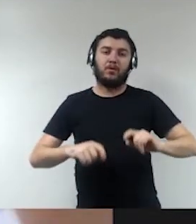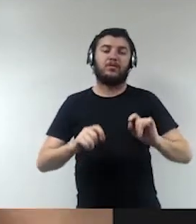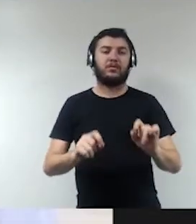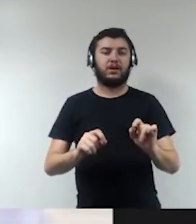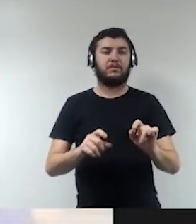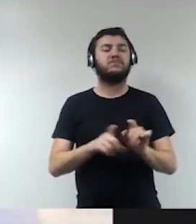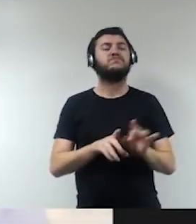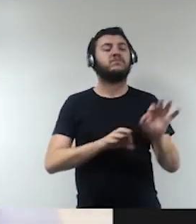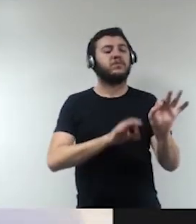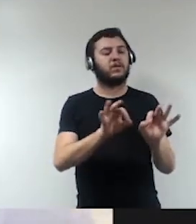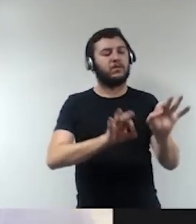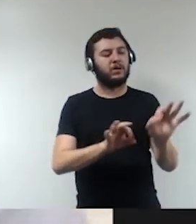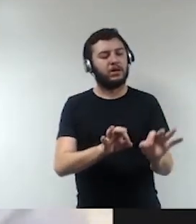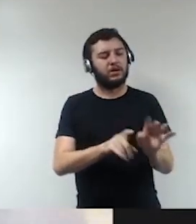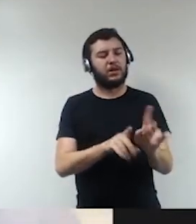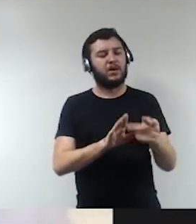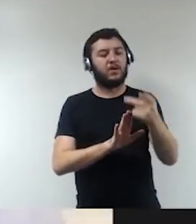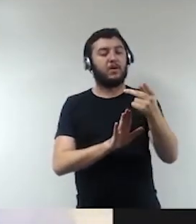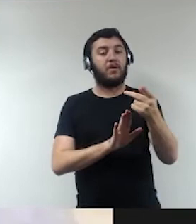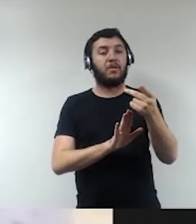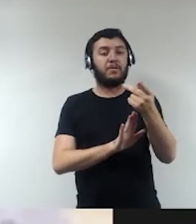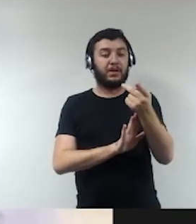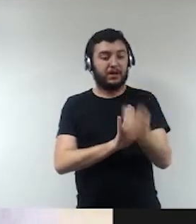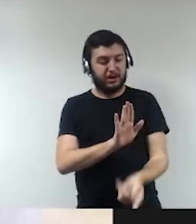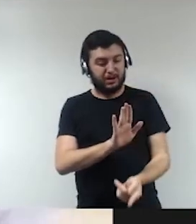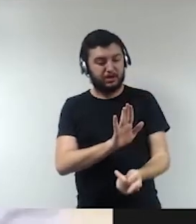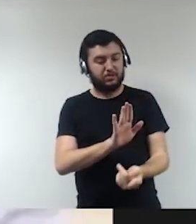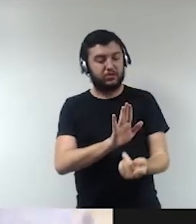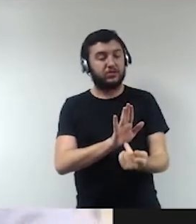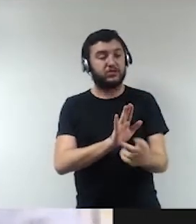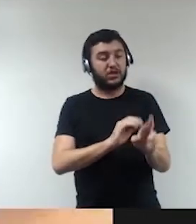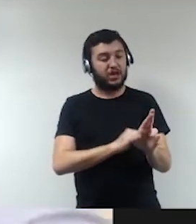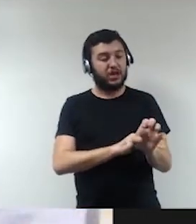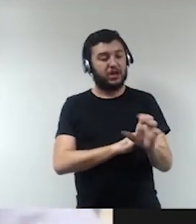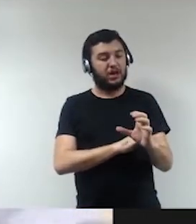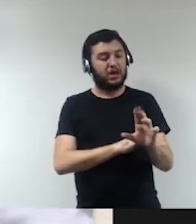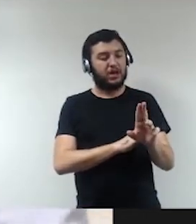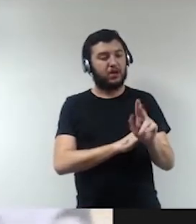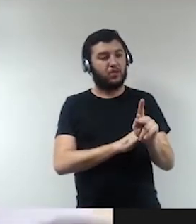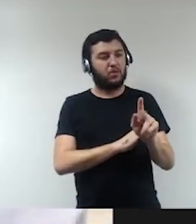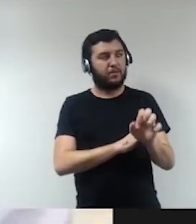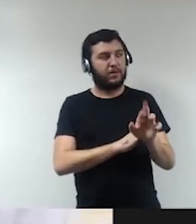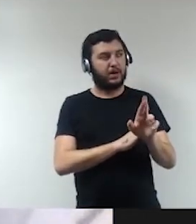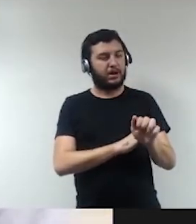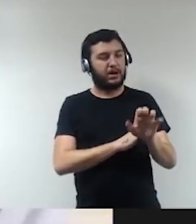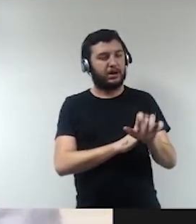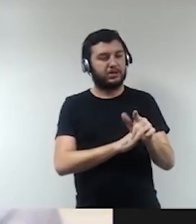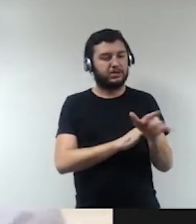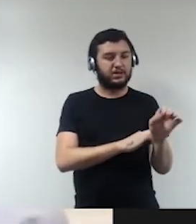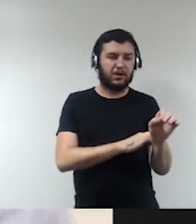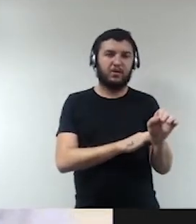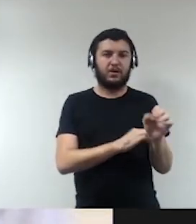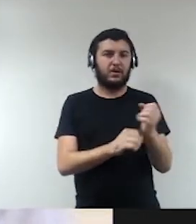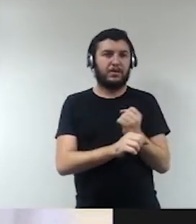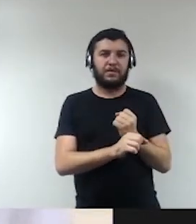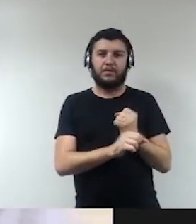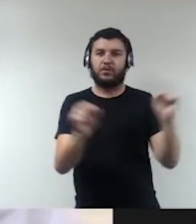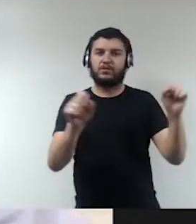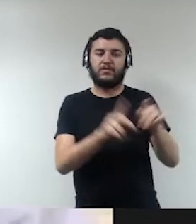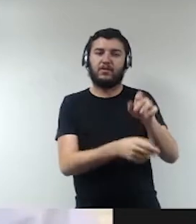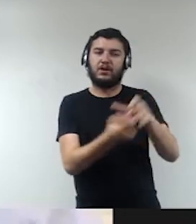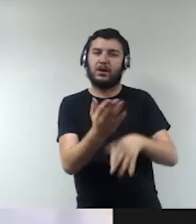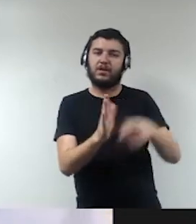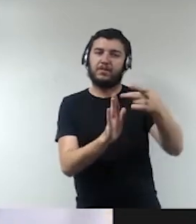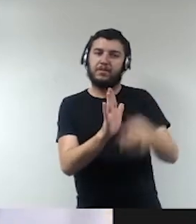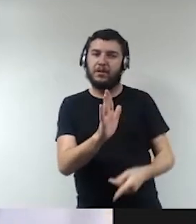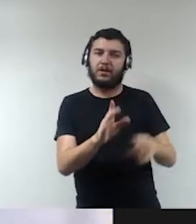construir o seu plano de recuperação. É impossível construir um plano de recuperação sem sossego, é impossível construir. Então, como